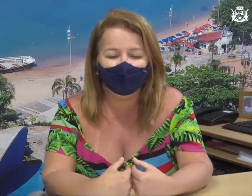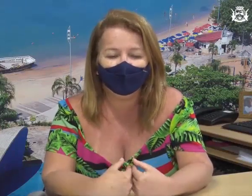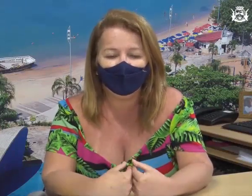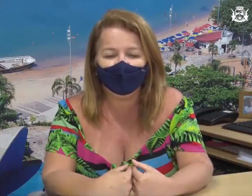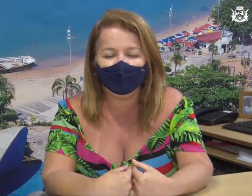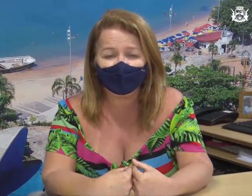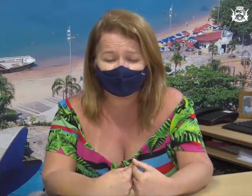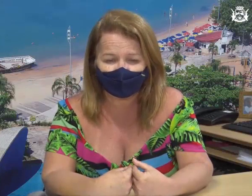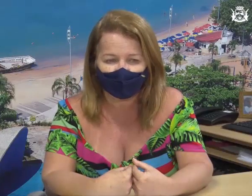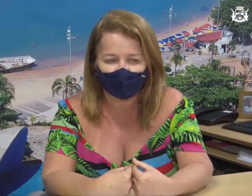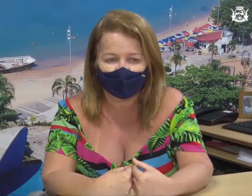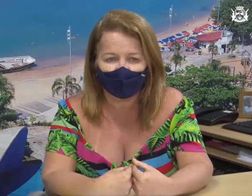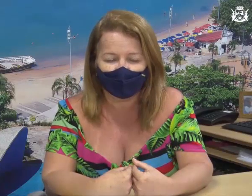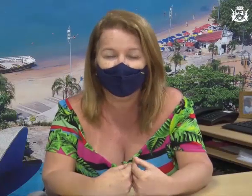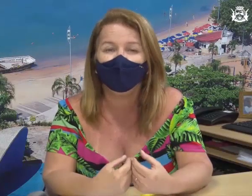ser